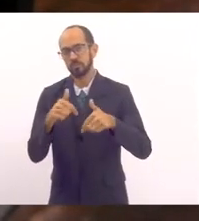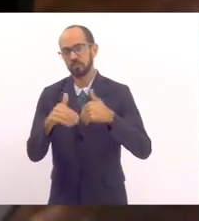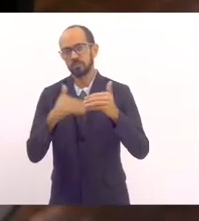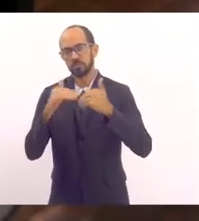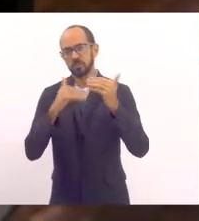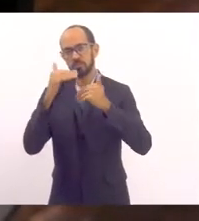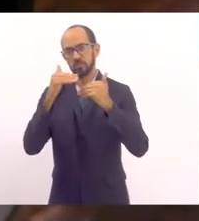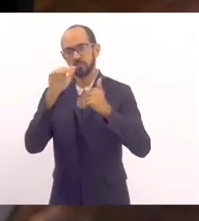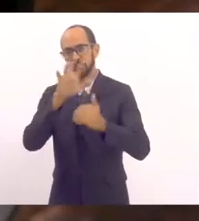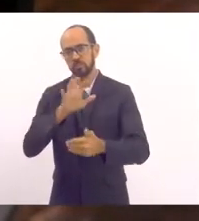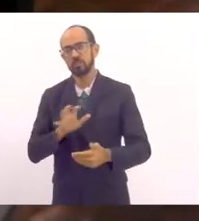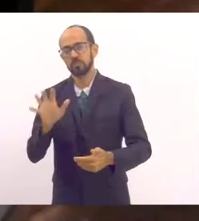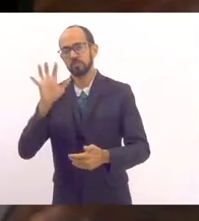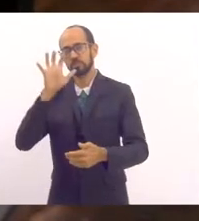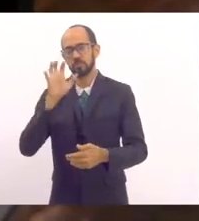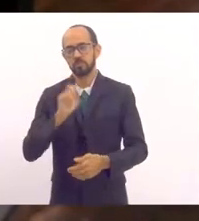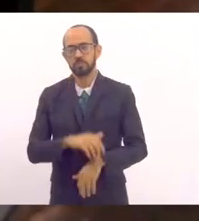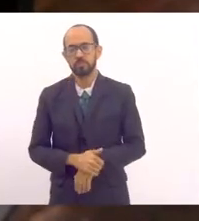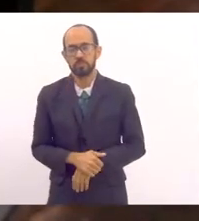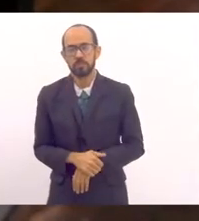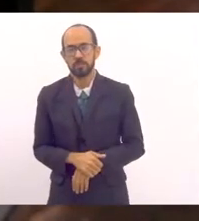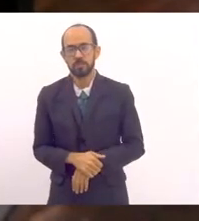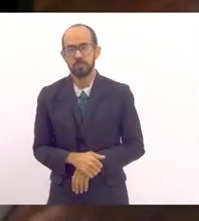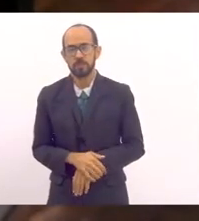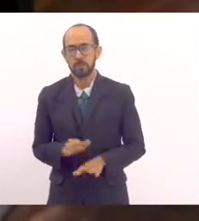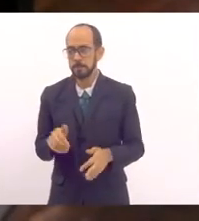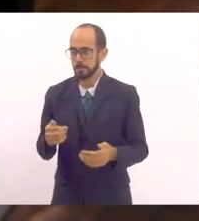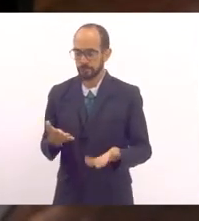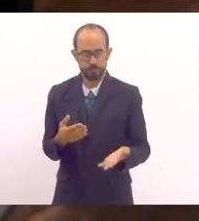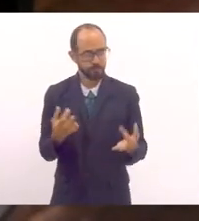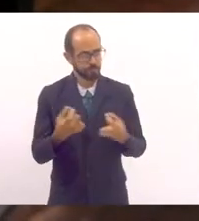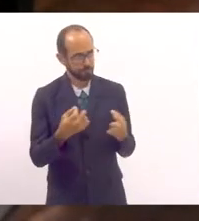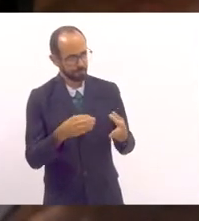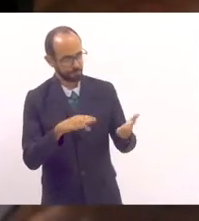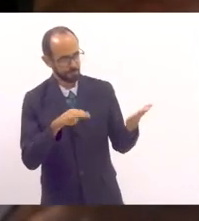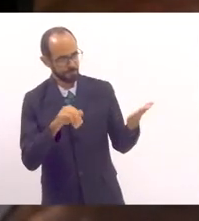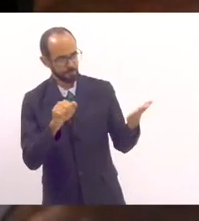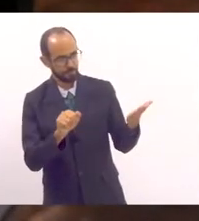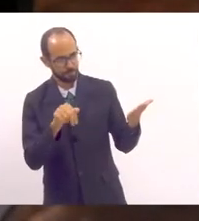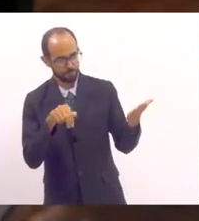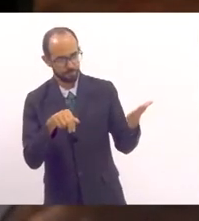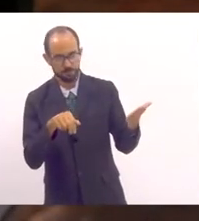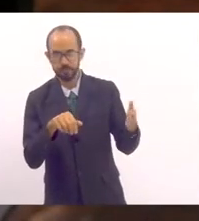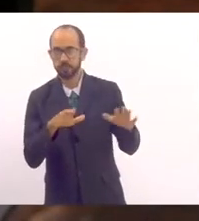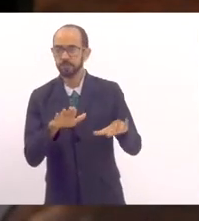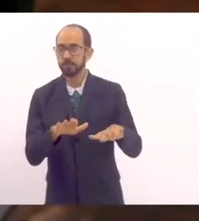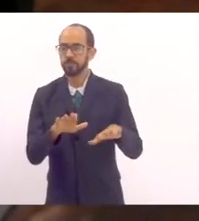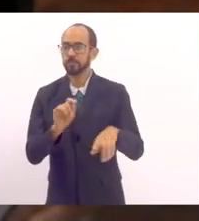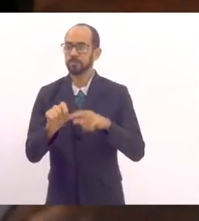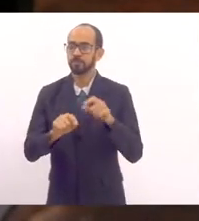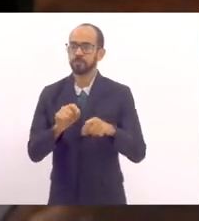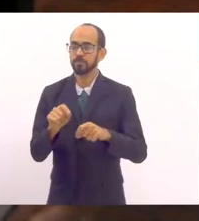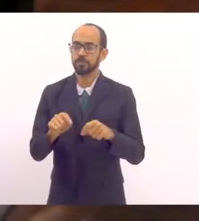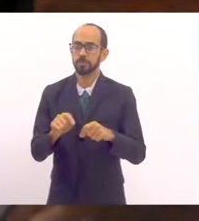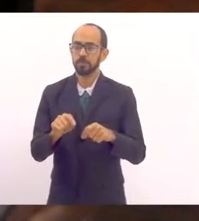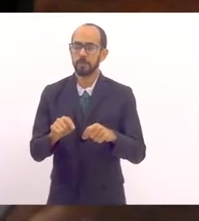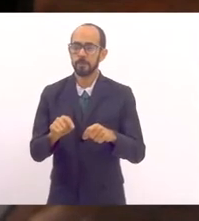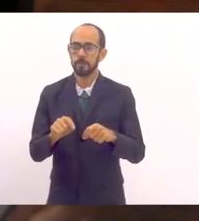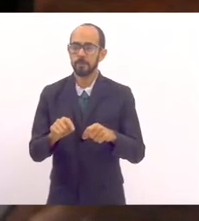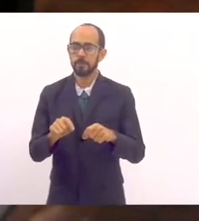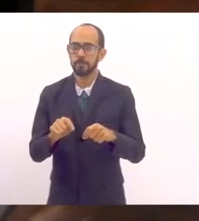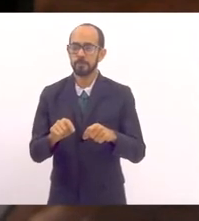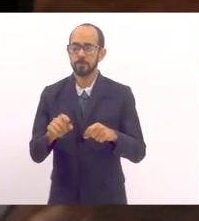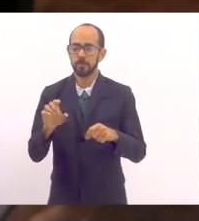regional. Ótimo. É o nosso sonho, né, Bia? A gente ter, fazer isso tudo. Agora, fazer à custa só da